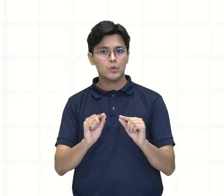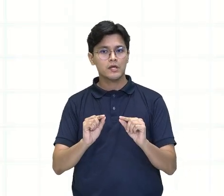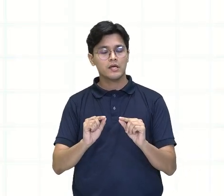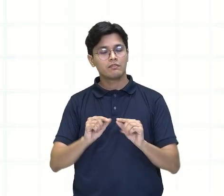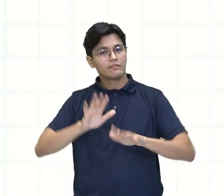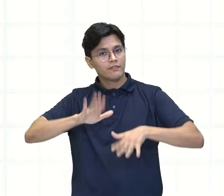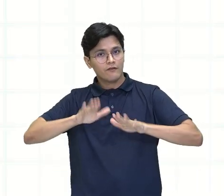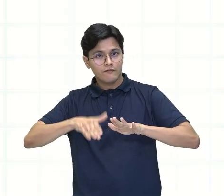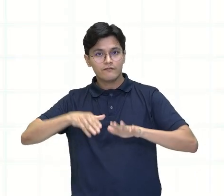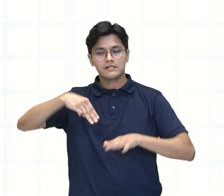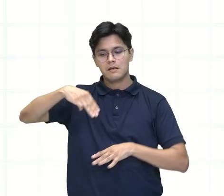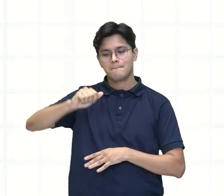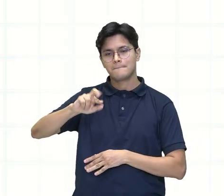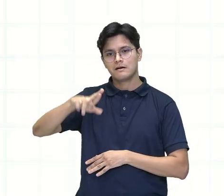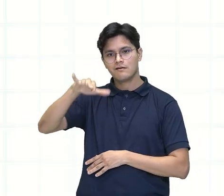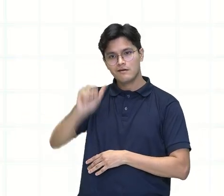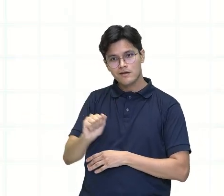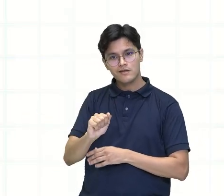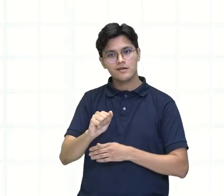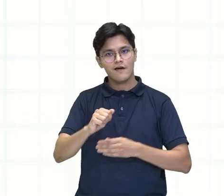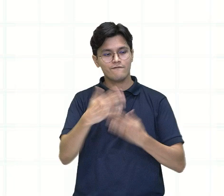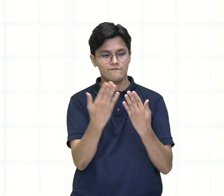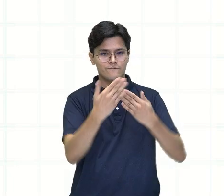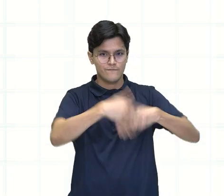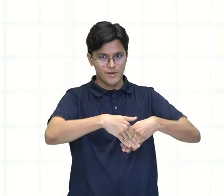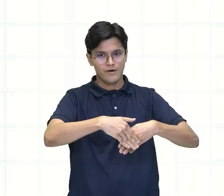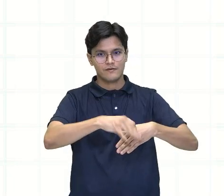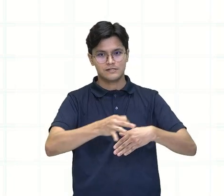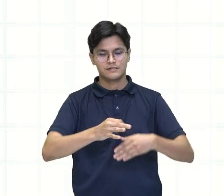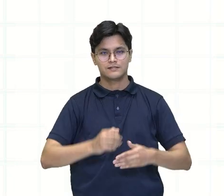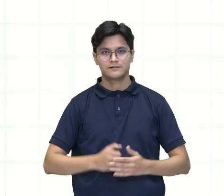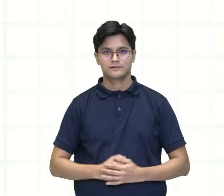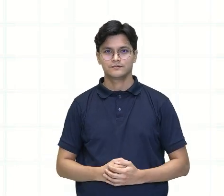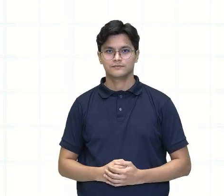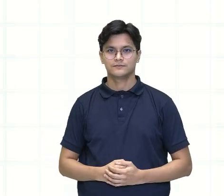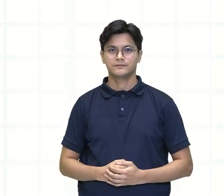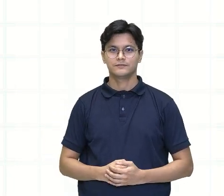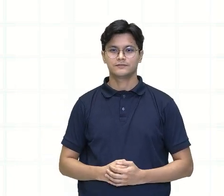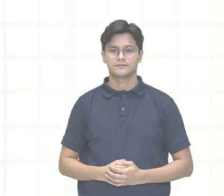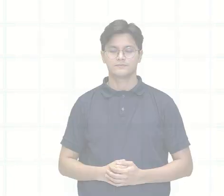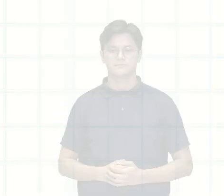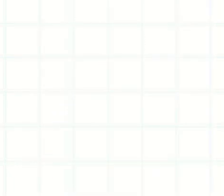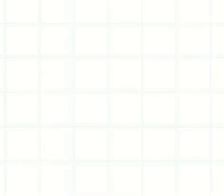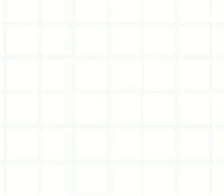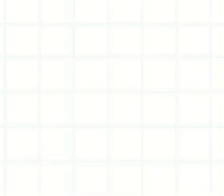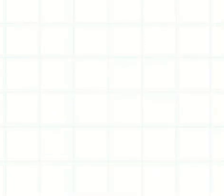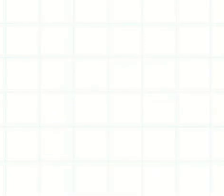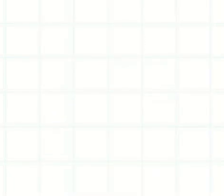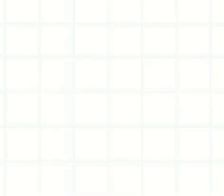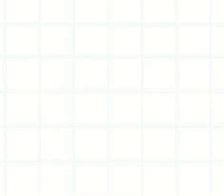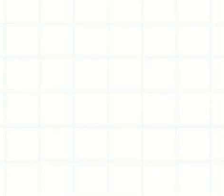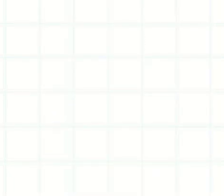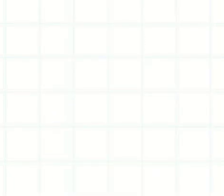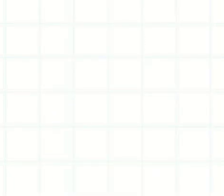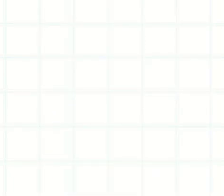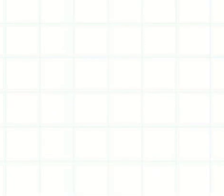Maria tenha feito a prova. Então, no primeiro exemplo, o locutor ele parte de